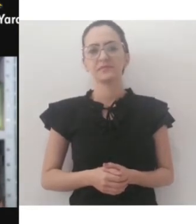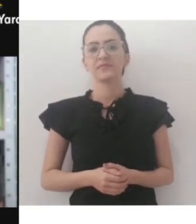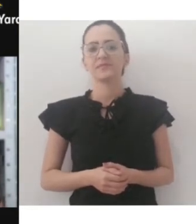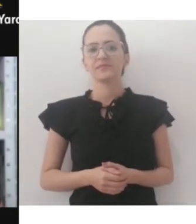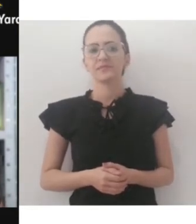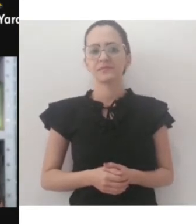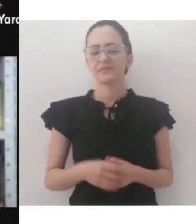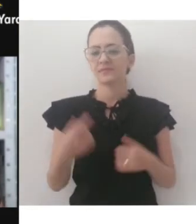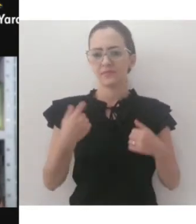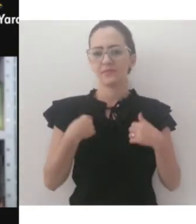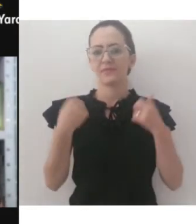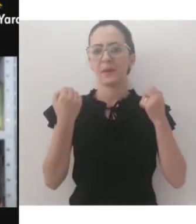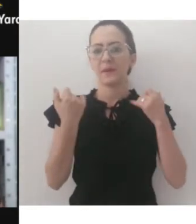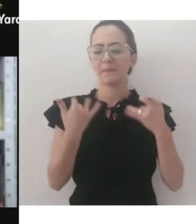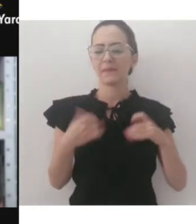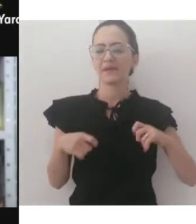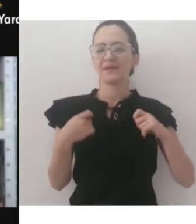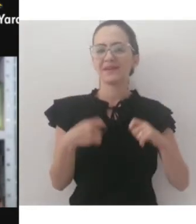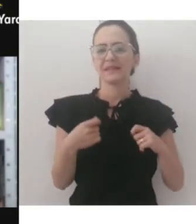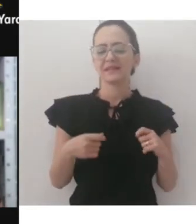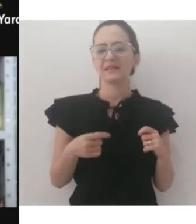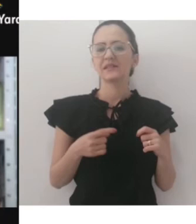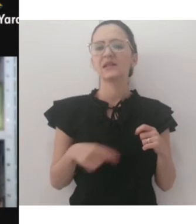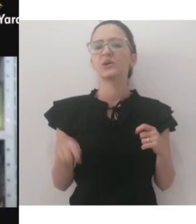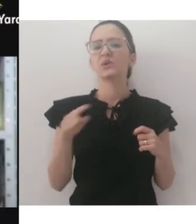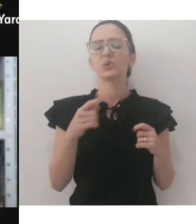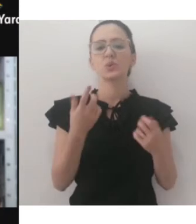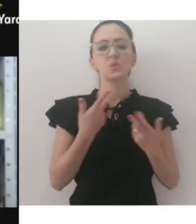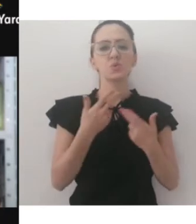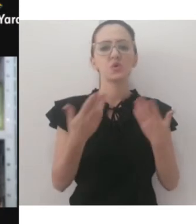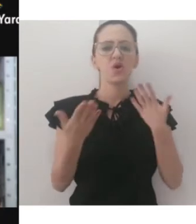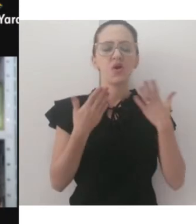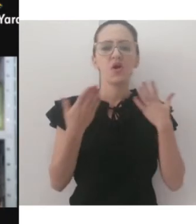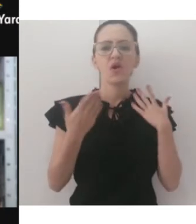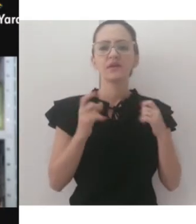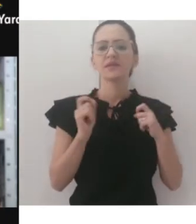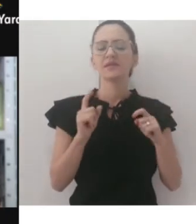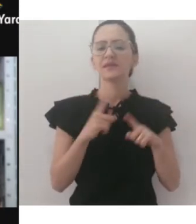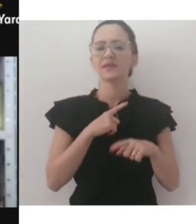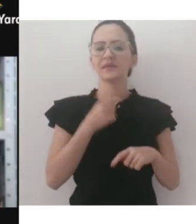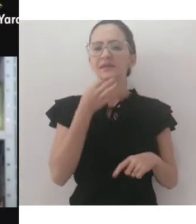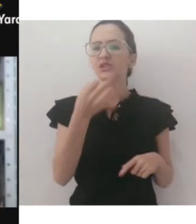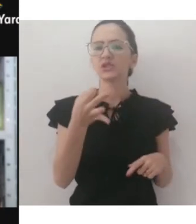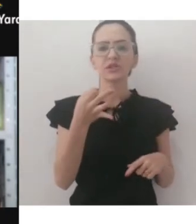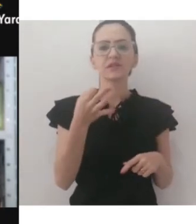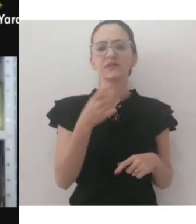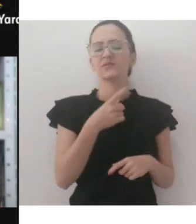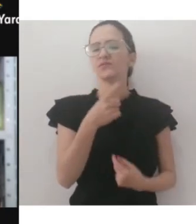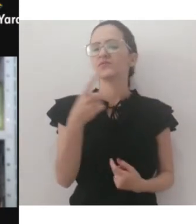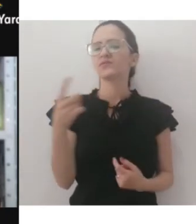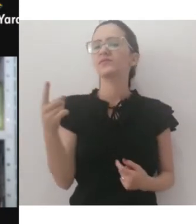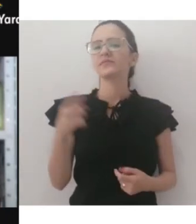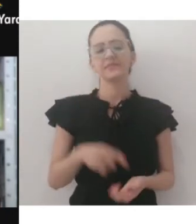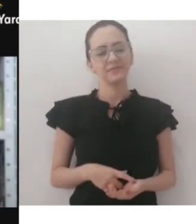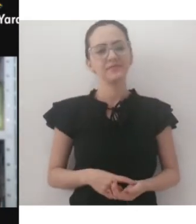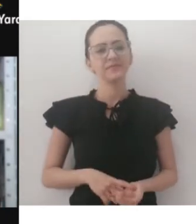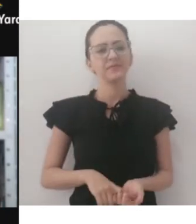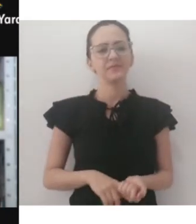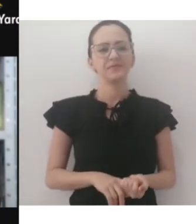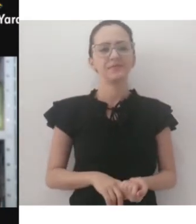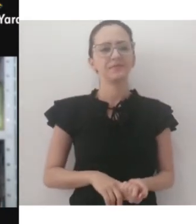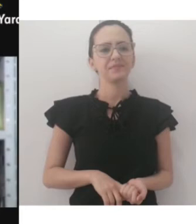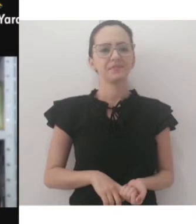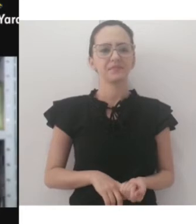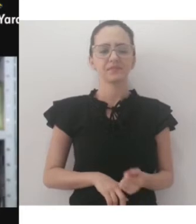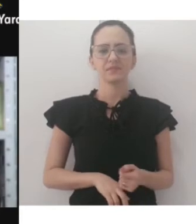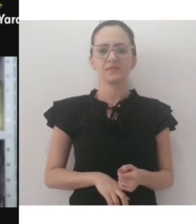adentrar, gente, para não ficar parecendo que a nossa live é apenas senso comum. Não, nós vamos conversar, inclusive, com dicas. Porque,